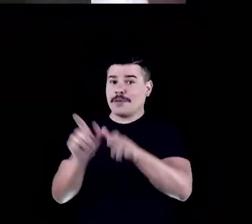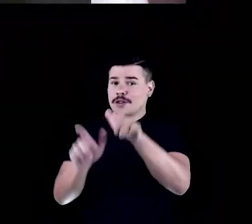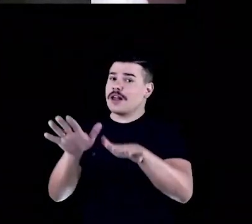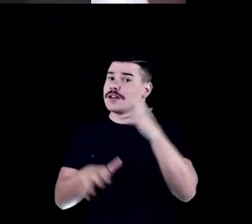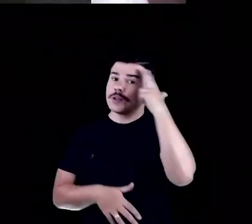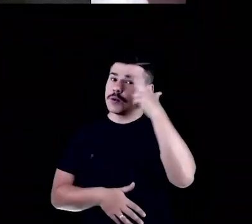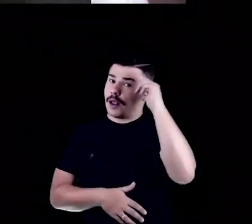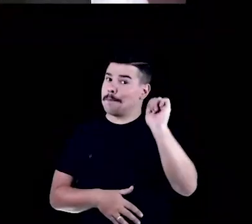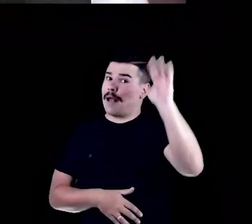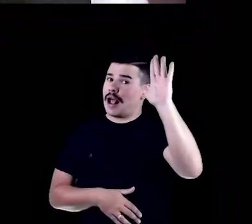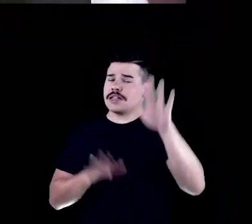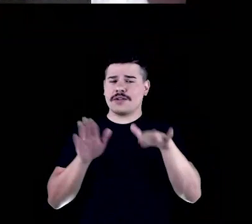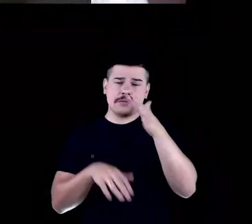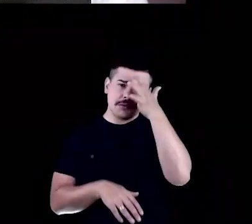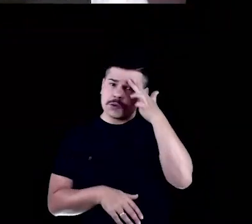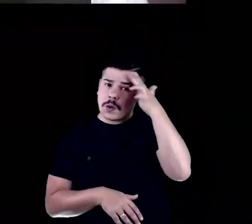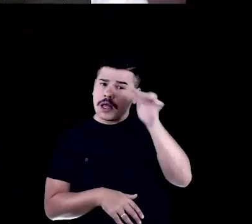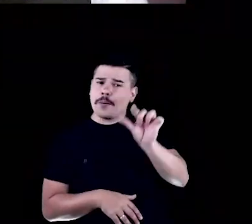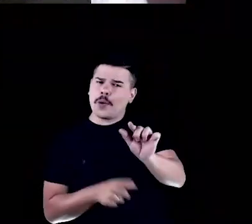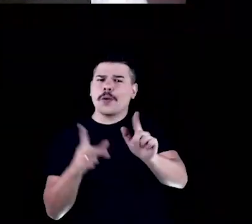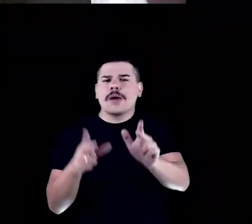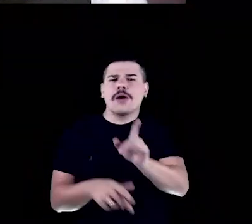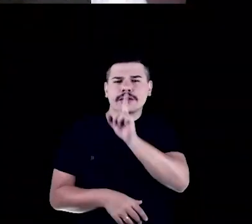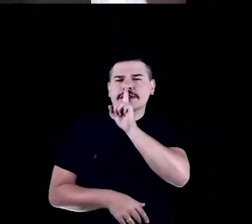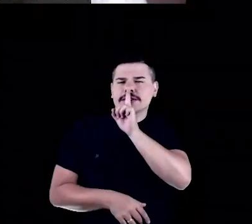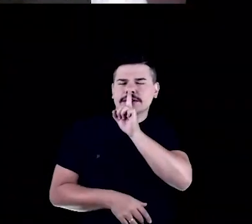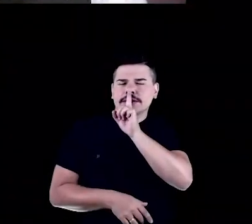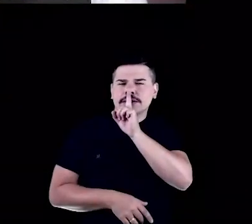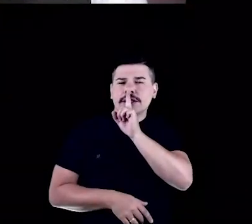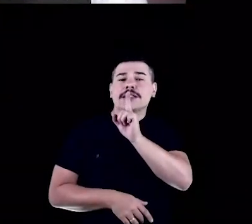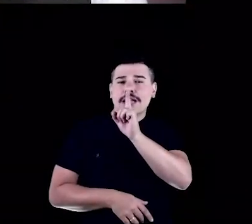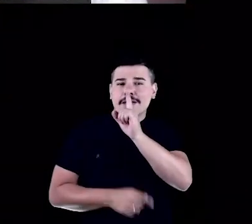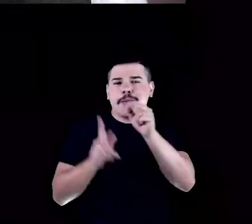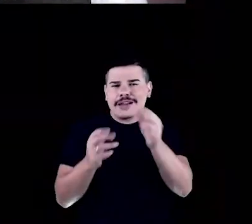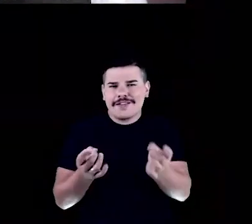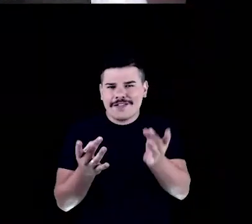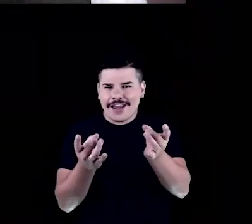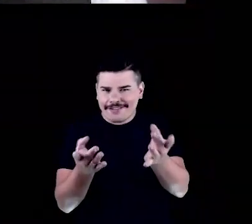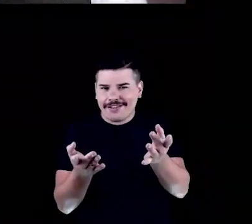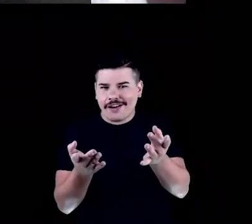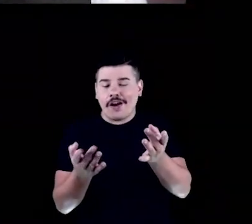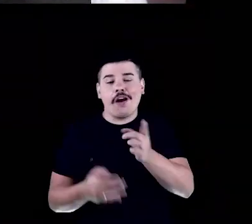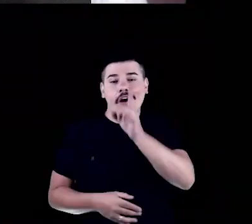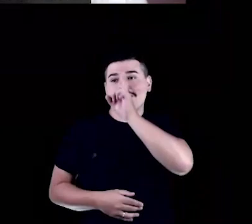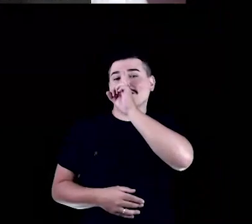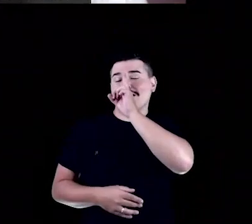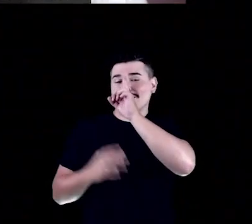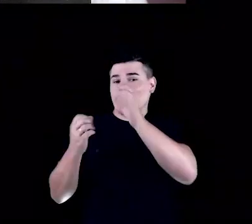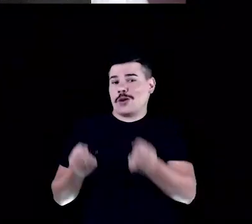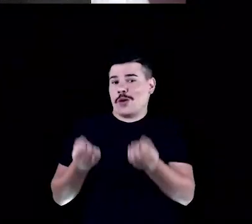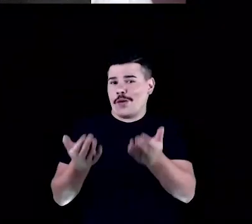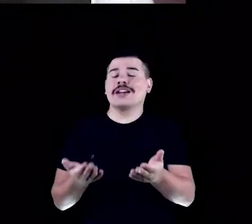Existem pessoas que podem sonhar mais, existem pessoas que podem sonhar menos. A mesma coisa com o silêncio. O silêncio ele é comercializado, de uma oficina chamada Poe